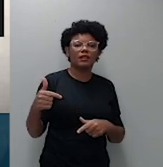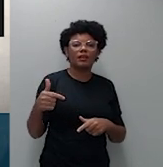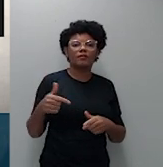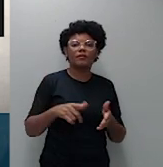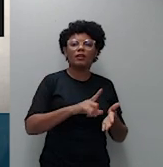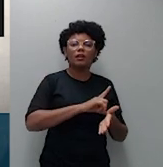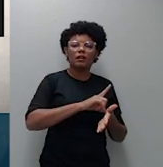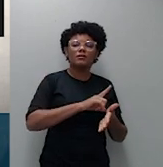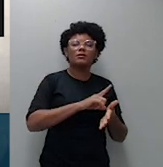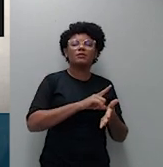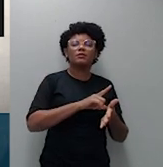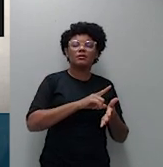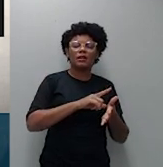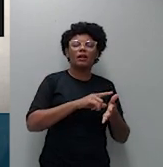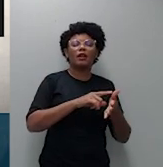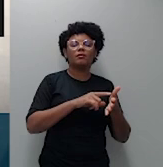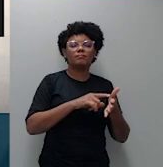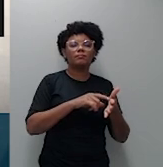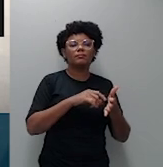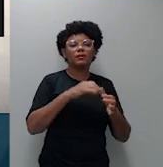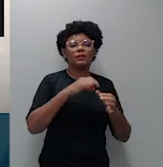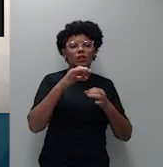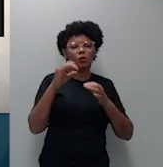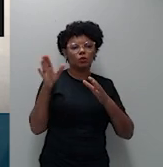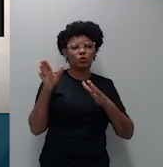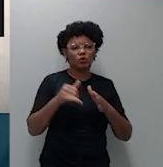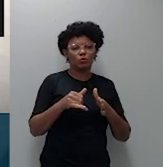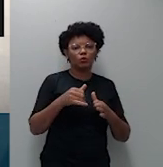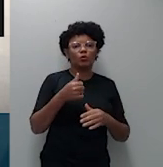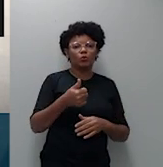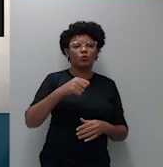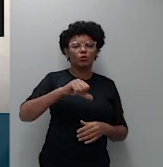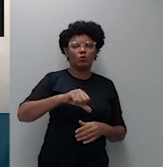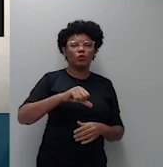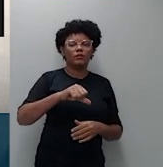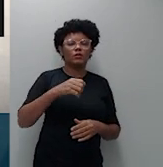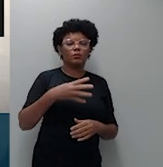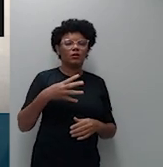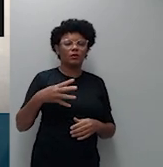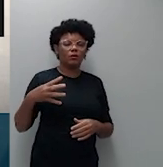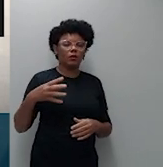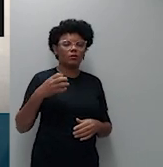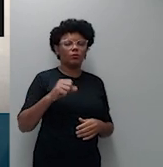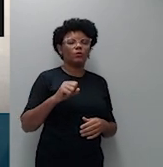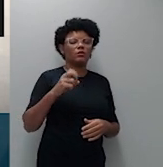declarar eu chamo a julgamento um 944 858